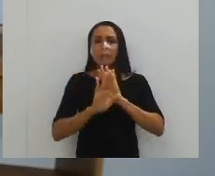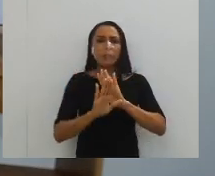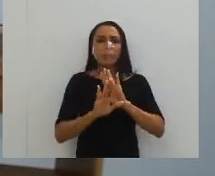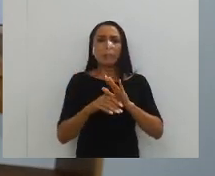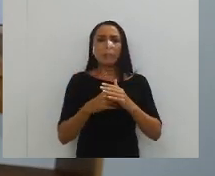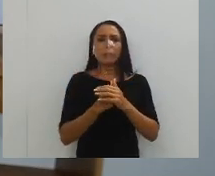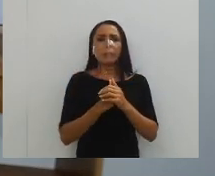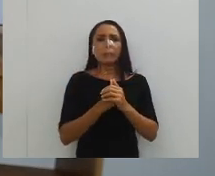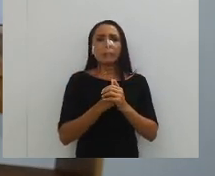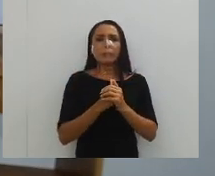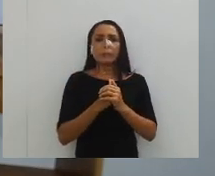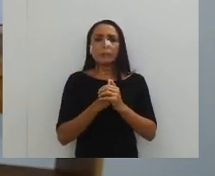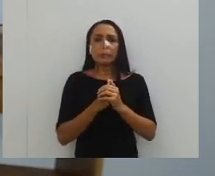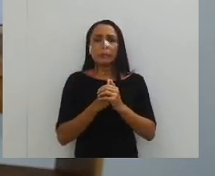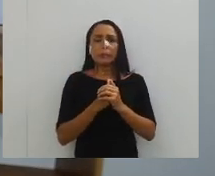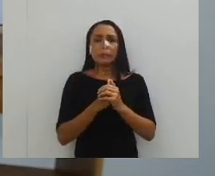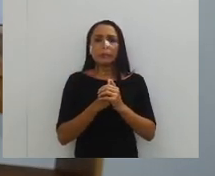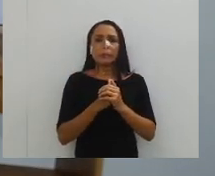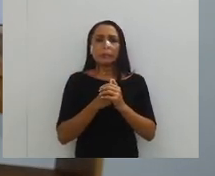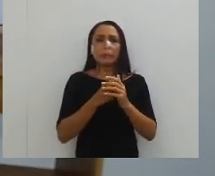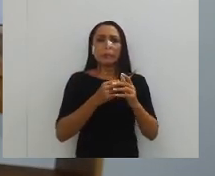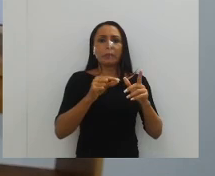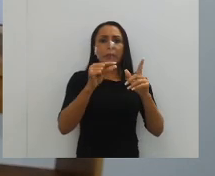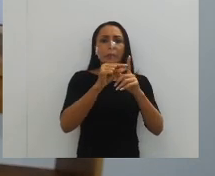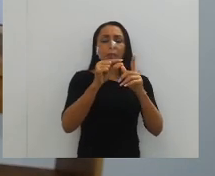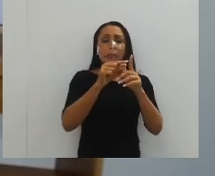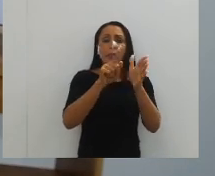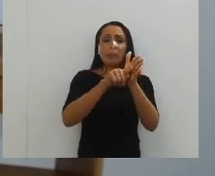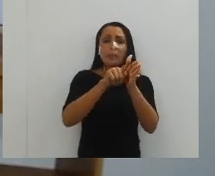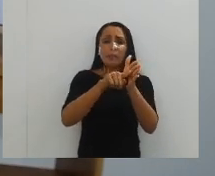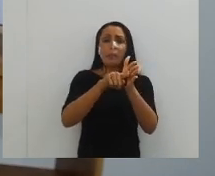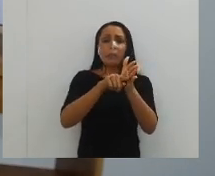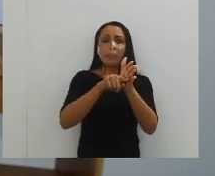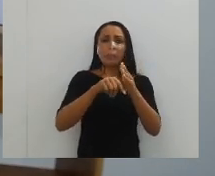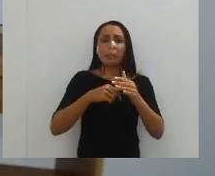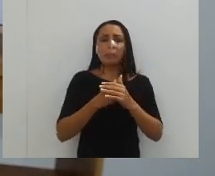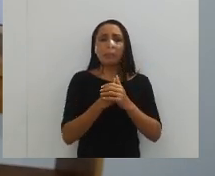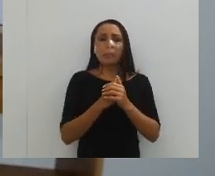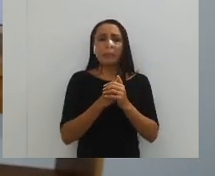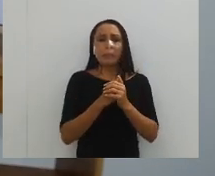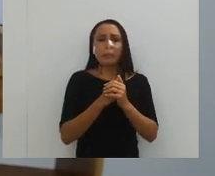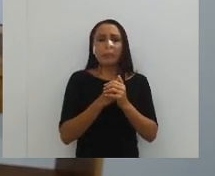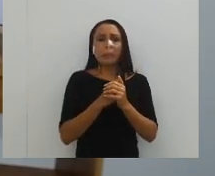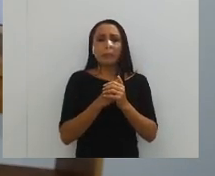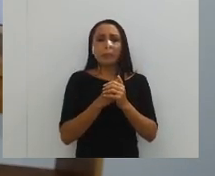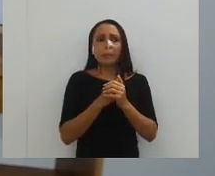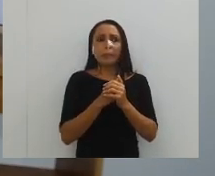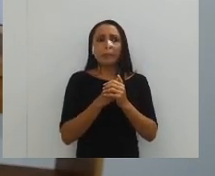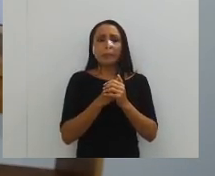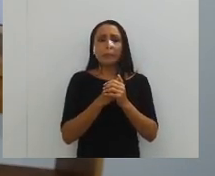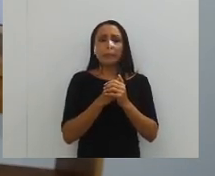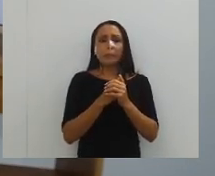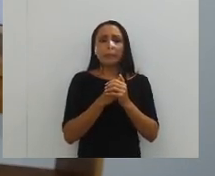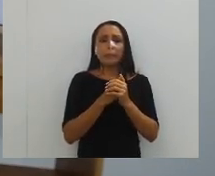Outra coisa, viu? Essa palavra gênero aqui, vocês vão ter que lembrar que ela